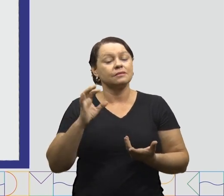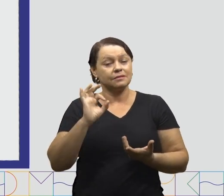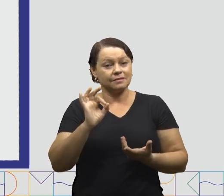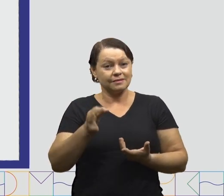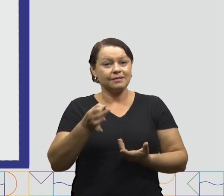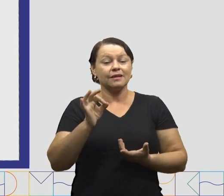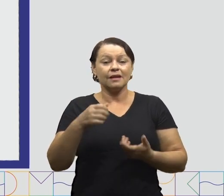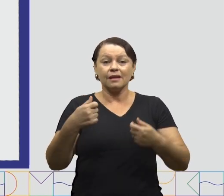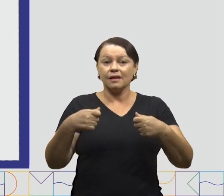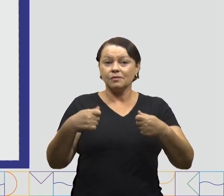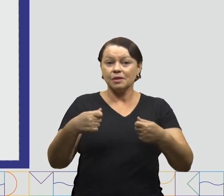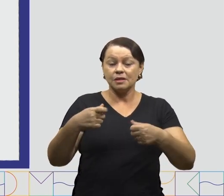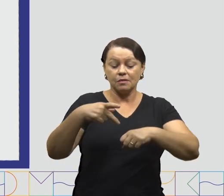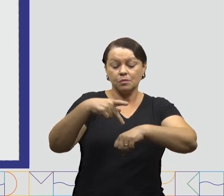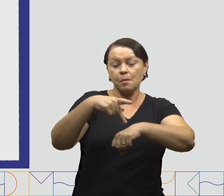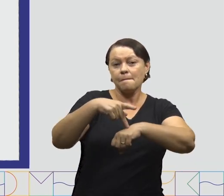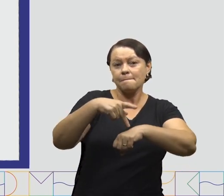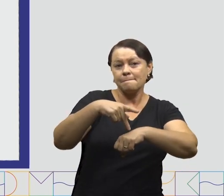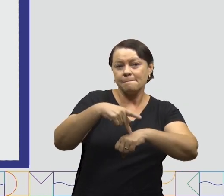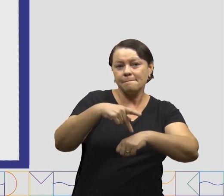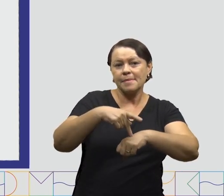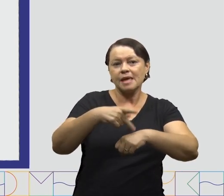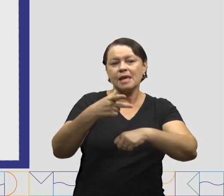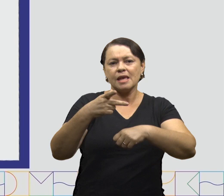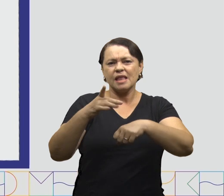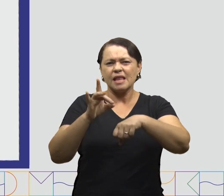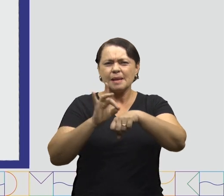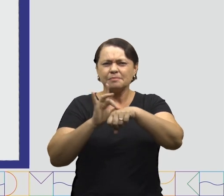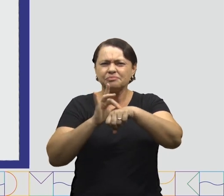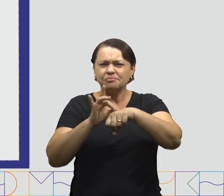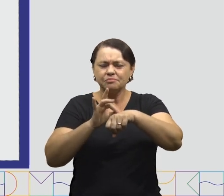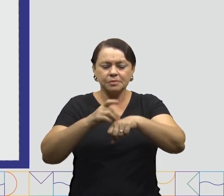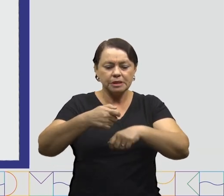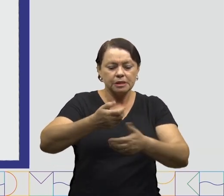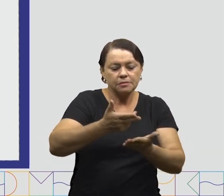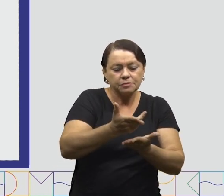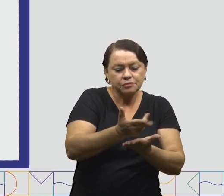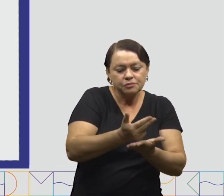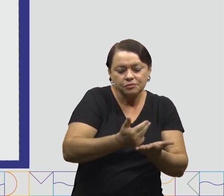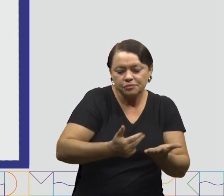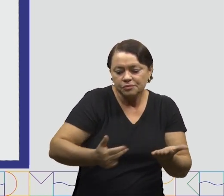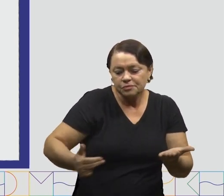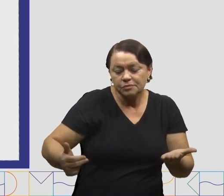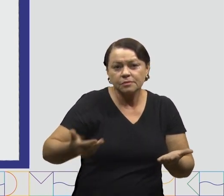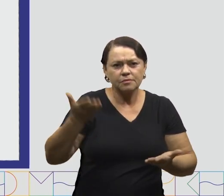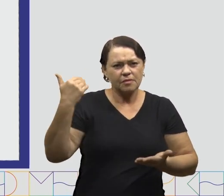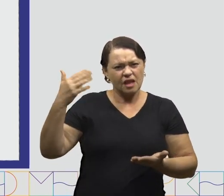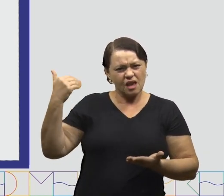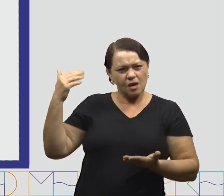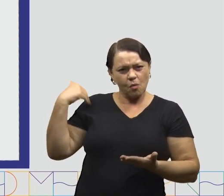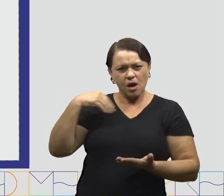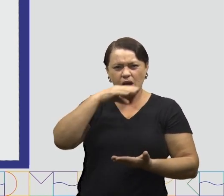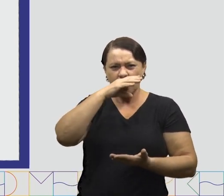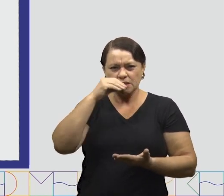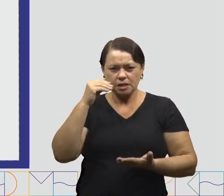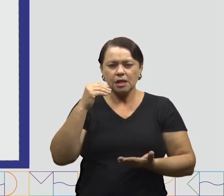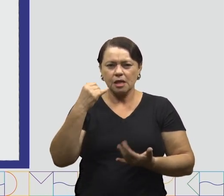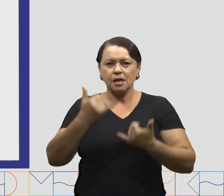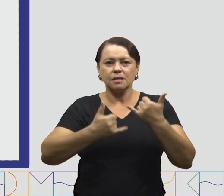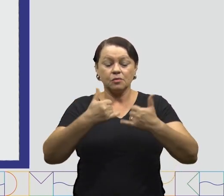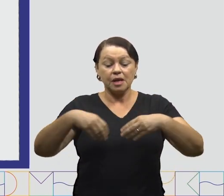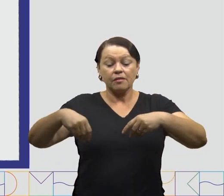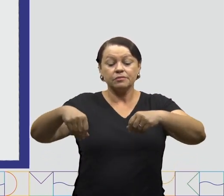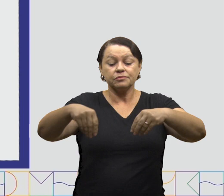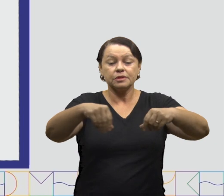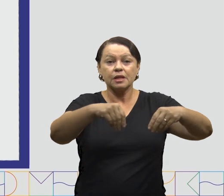Exatamente, precisamos de giz, carvão ou outro material para desenhar a amarelinha no chão. Eu, por exemplo, já brinquei de amarelinha em